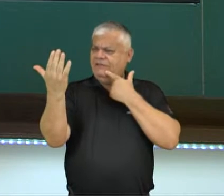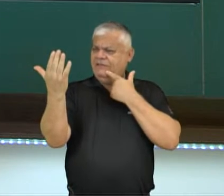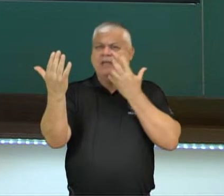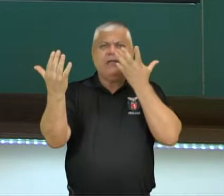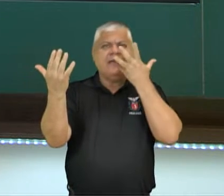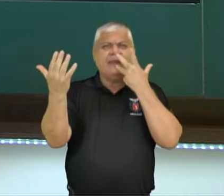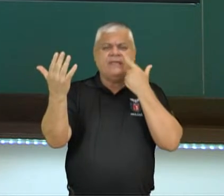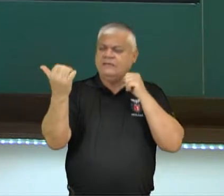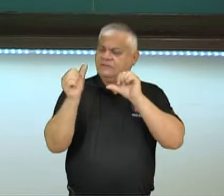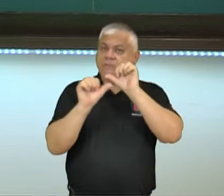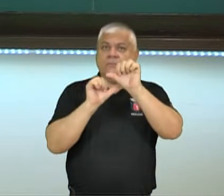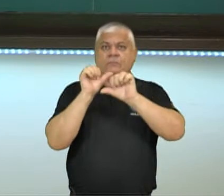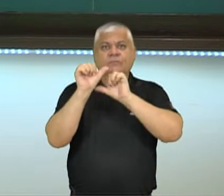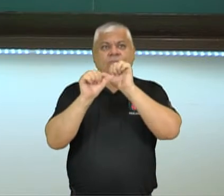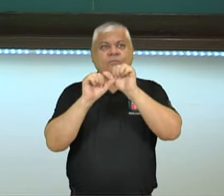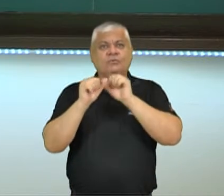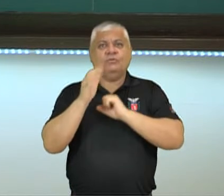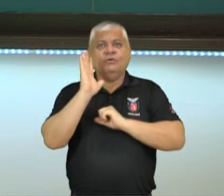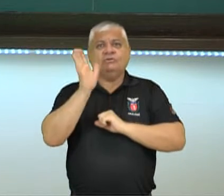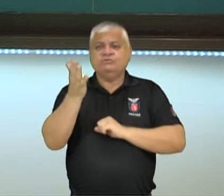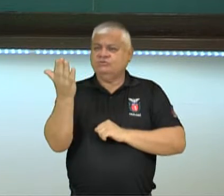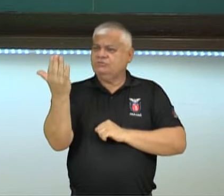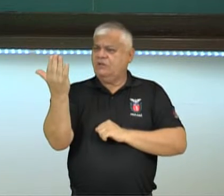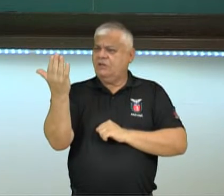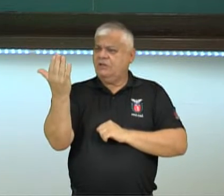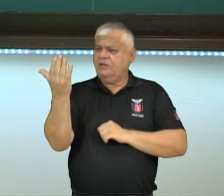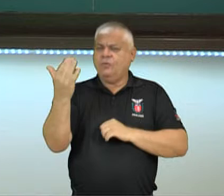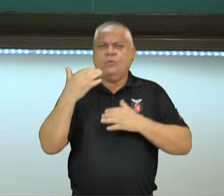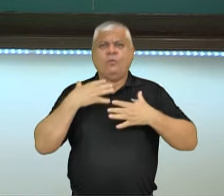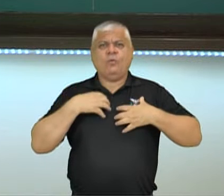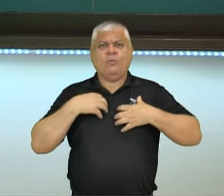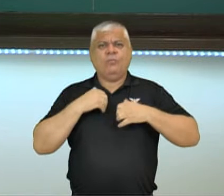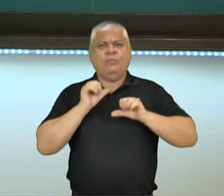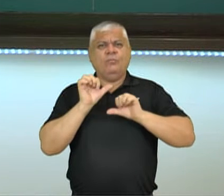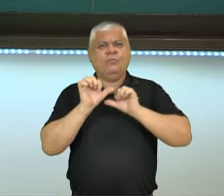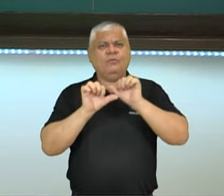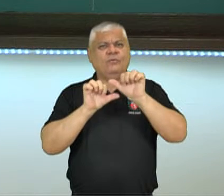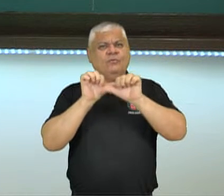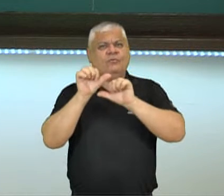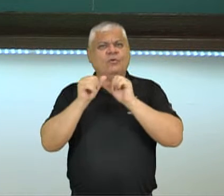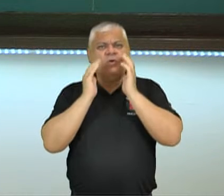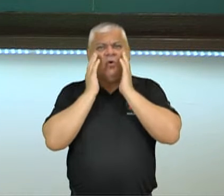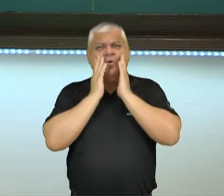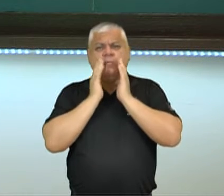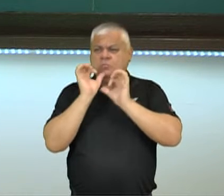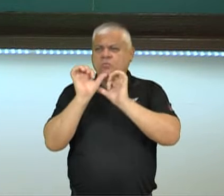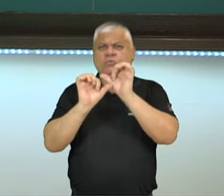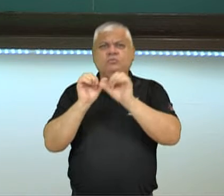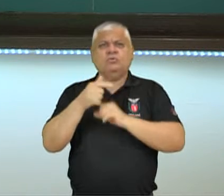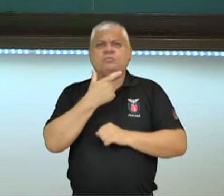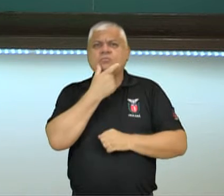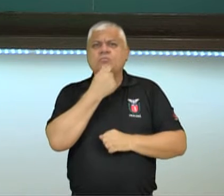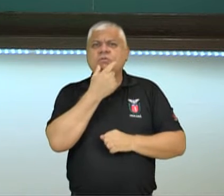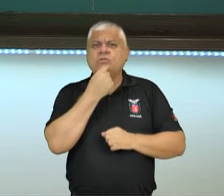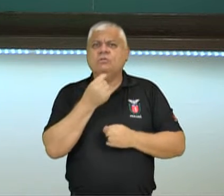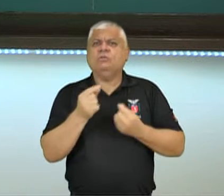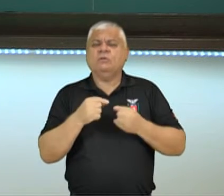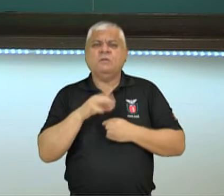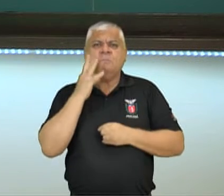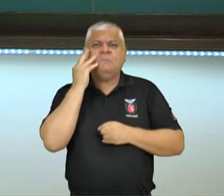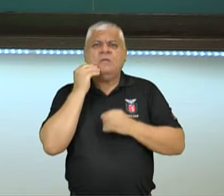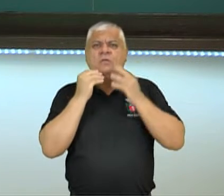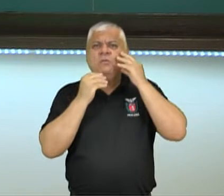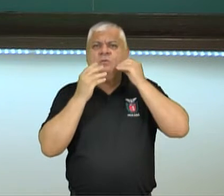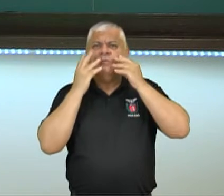outro dia você se olhou no espelho e você já estava com o seu corpo começando a mudar. Os meninos, alguns pelos